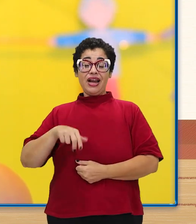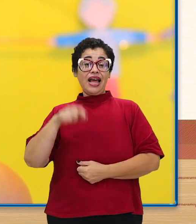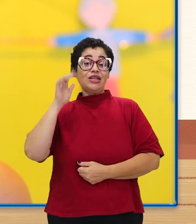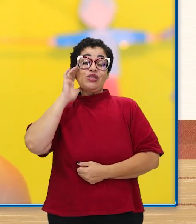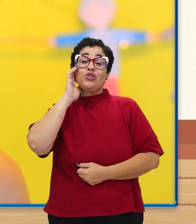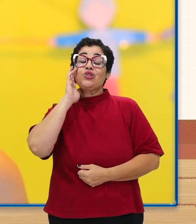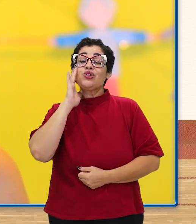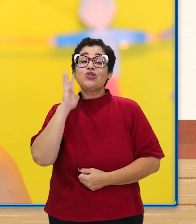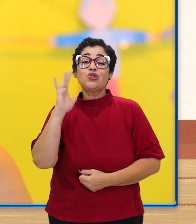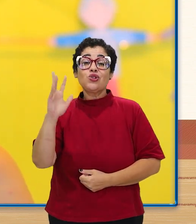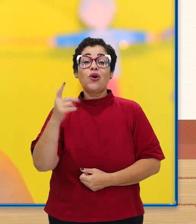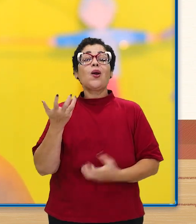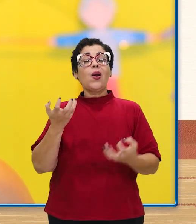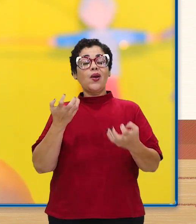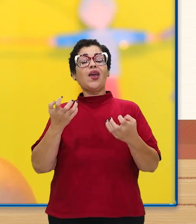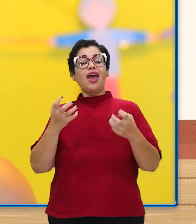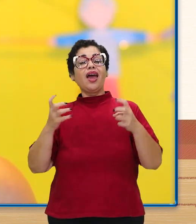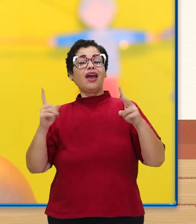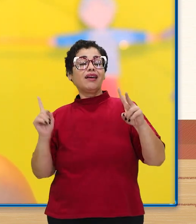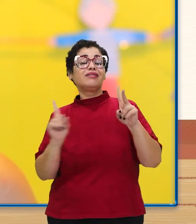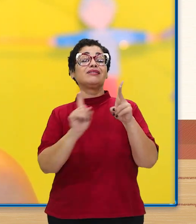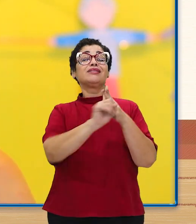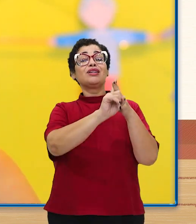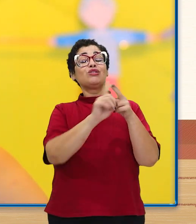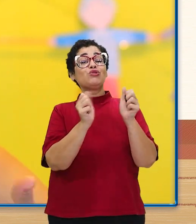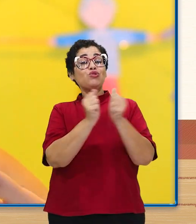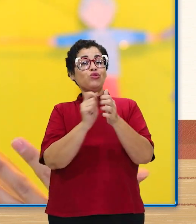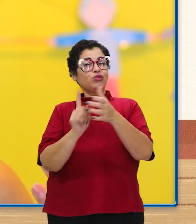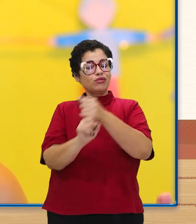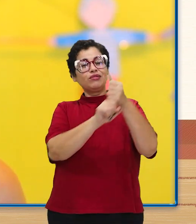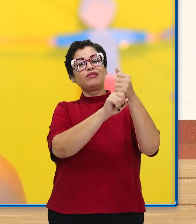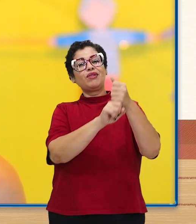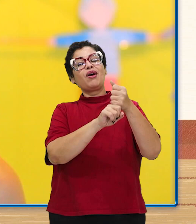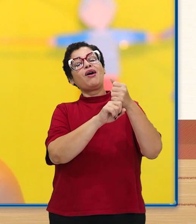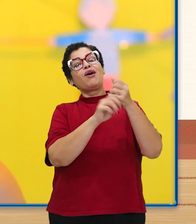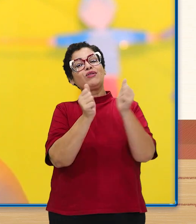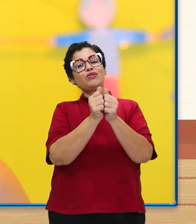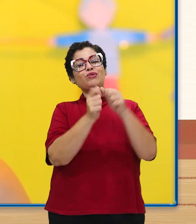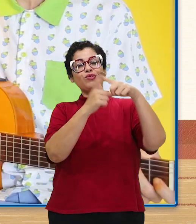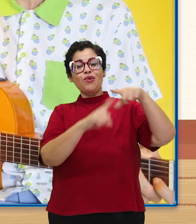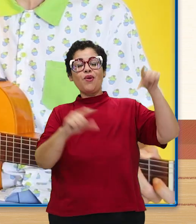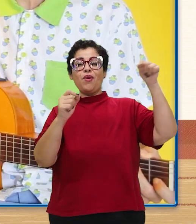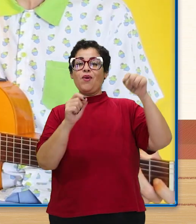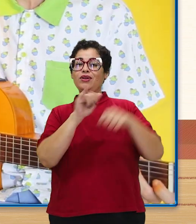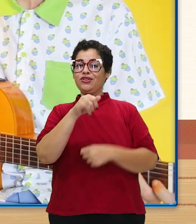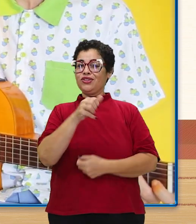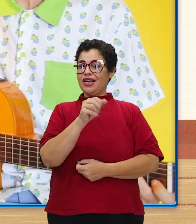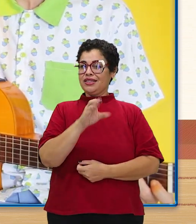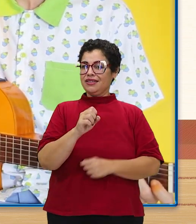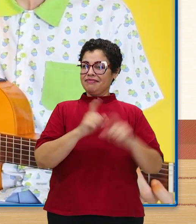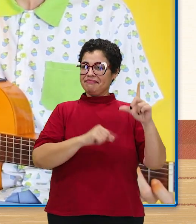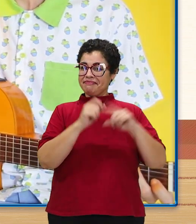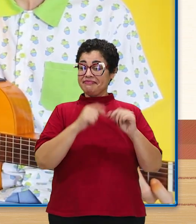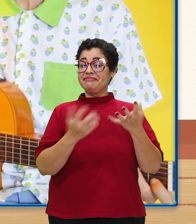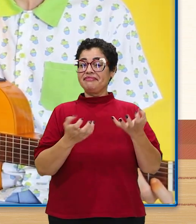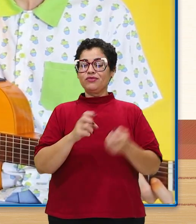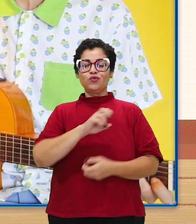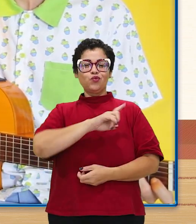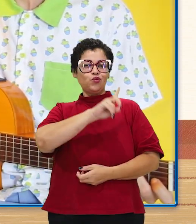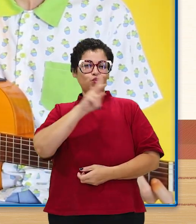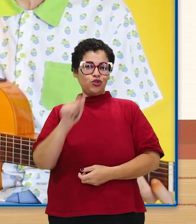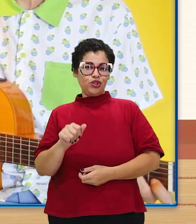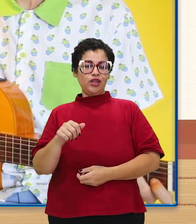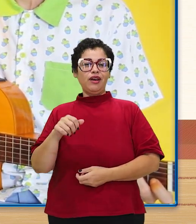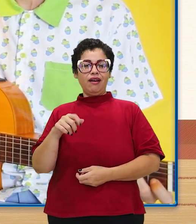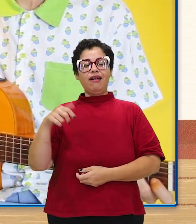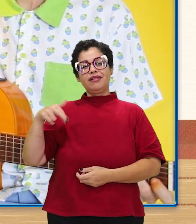sonho dela era se entregar para o deus Jaci e brilhar no céu ao lado dele. Numa bela noite de lua cheia,